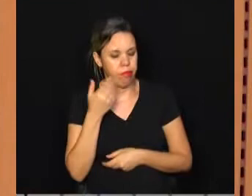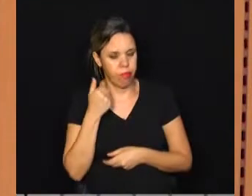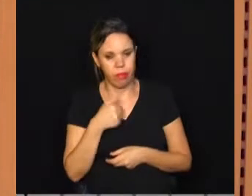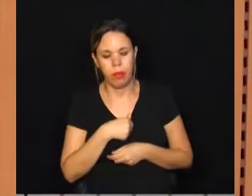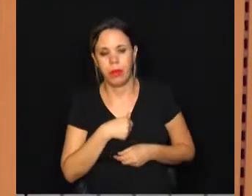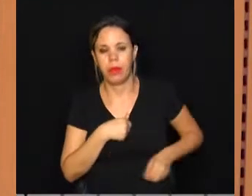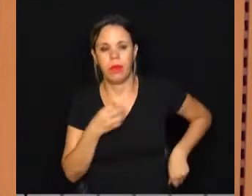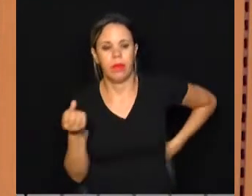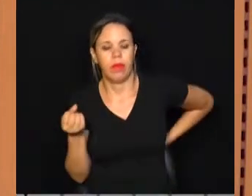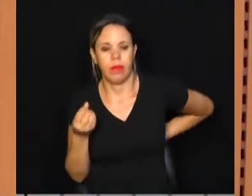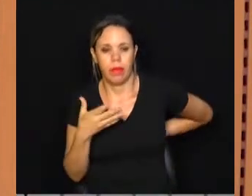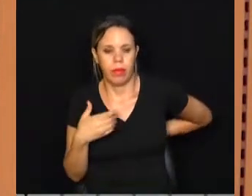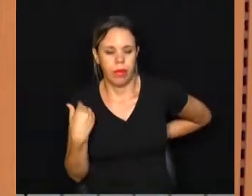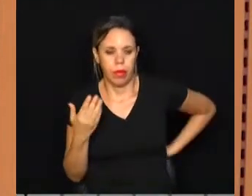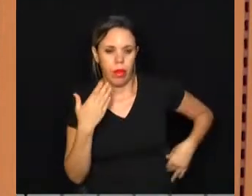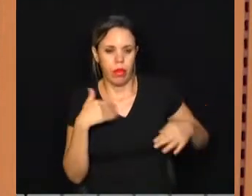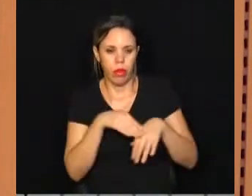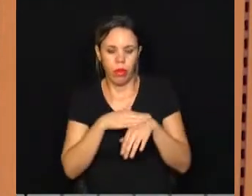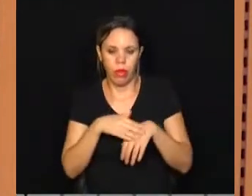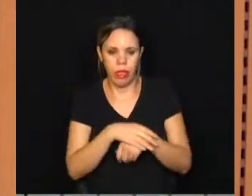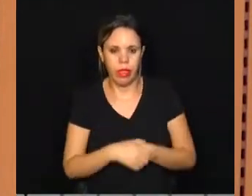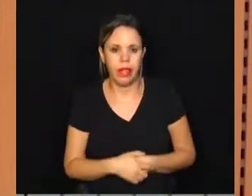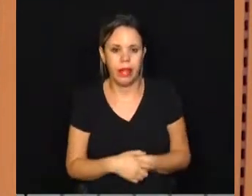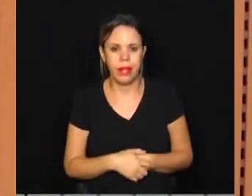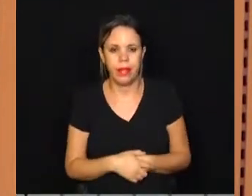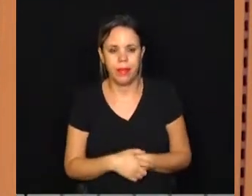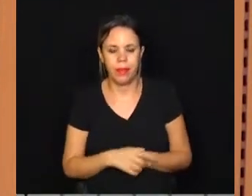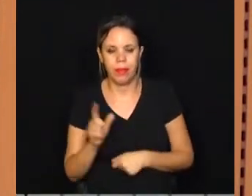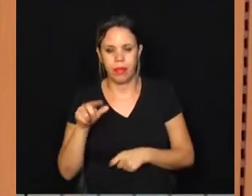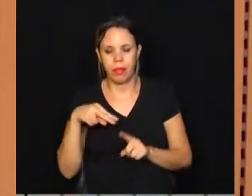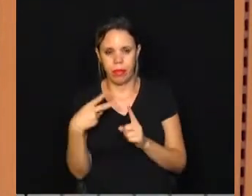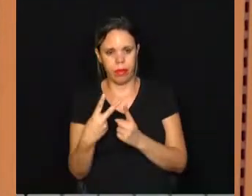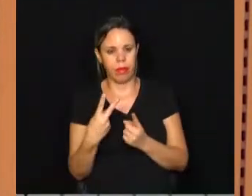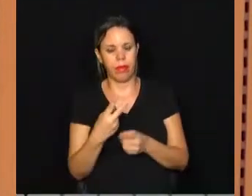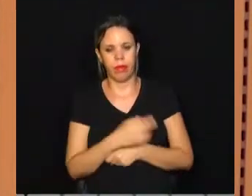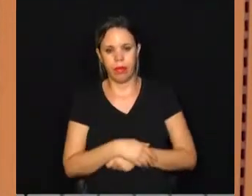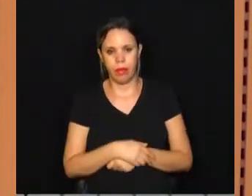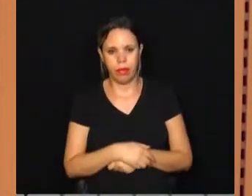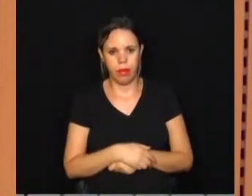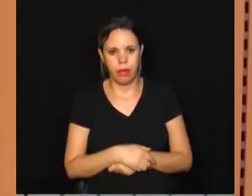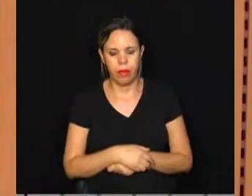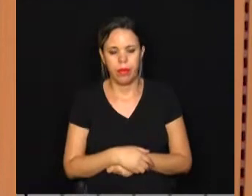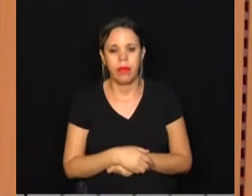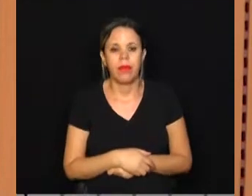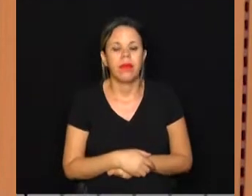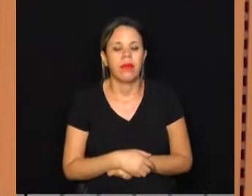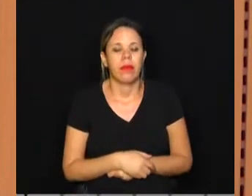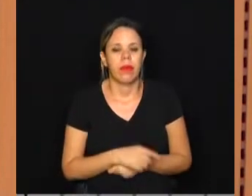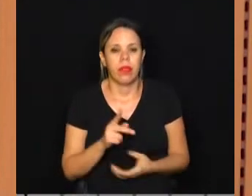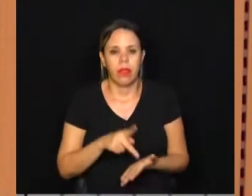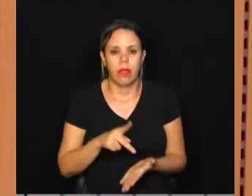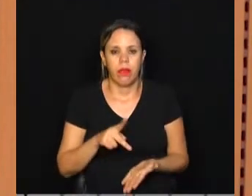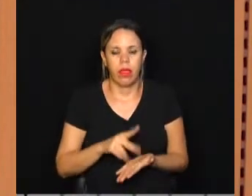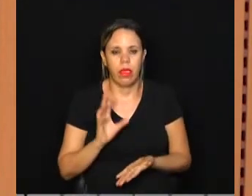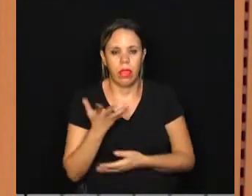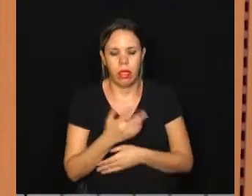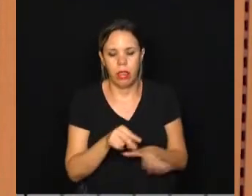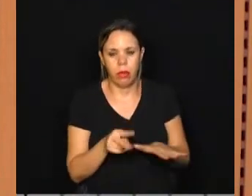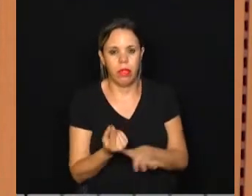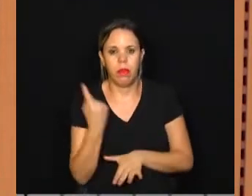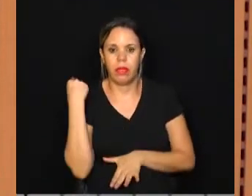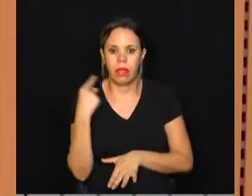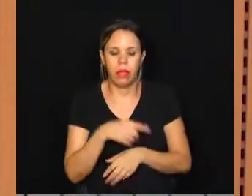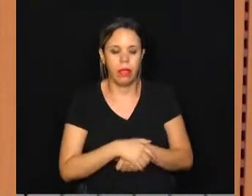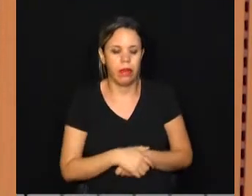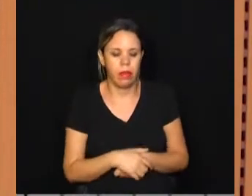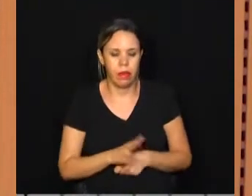essa nossa conversa, né? E um outro aspecto, Tish, que Na verdade, na semana